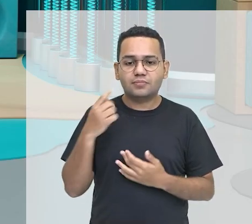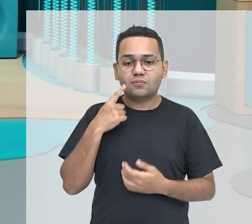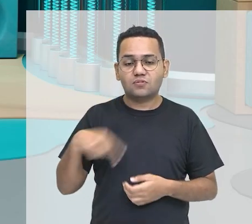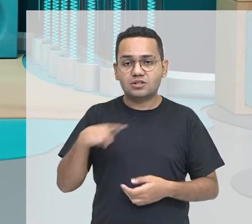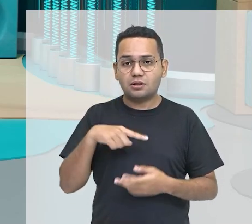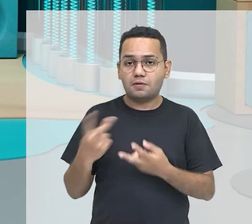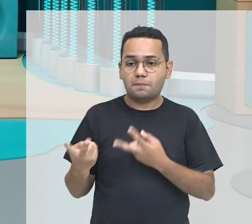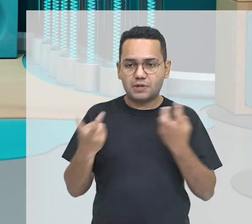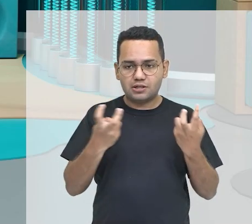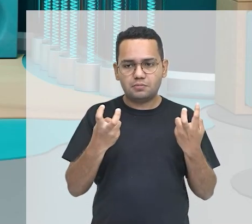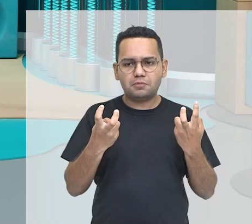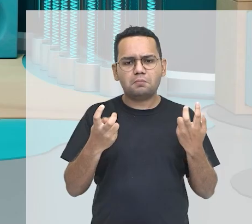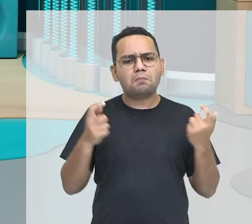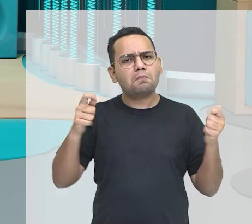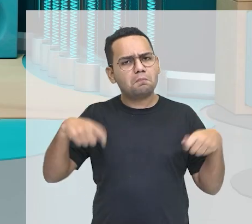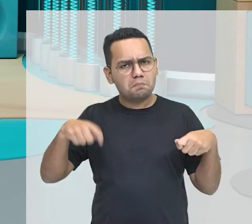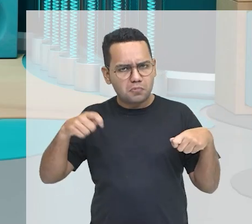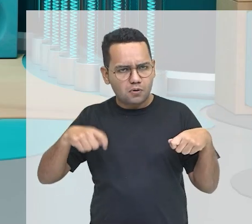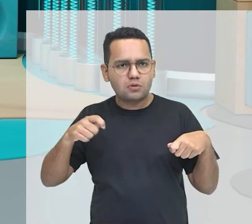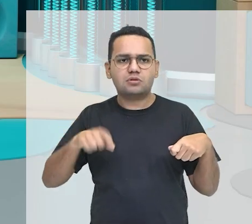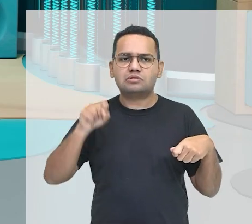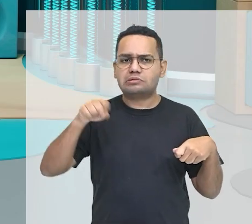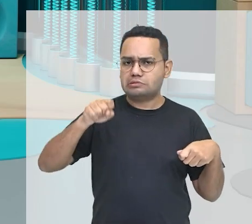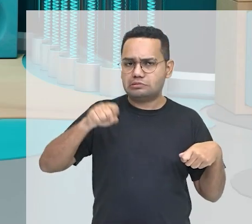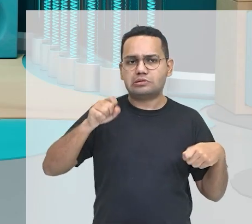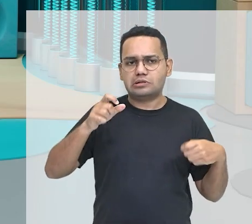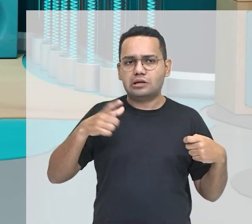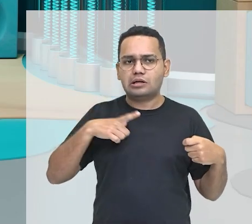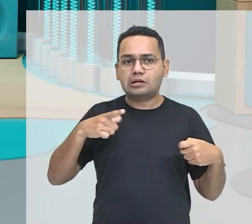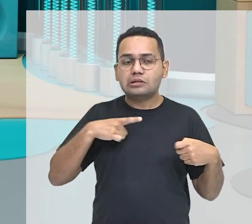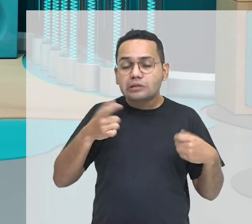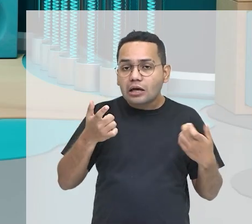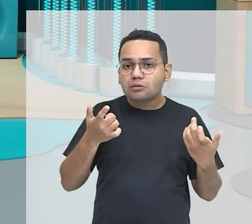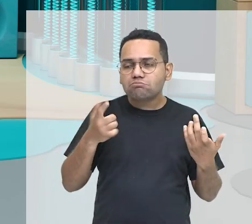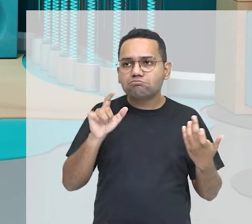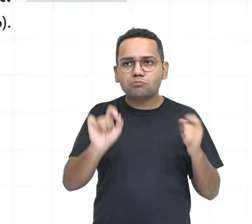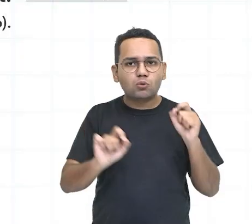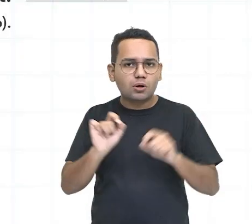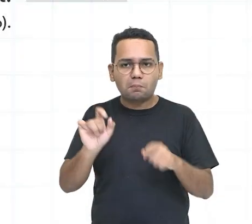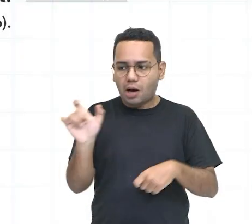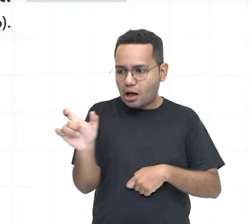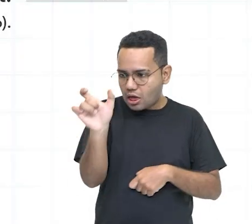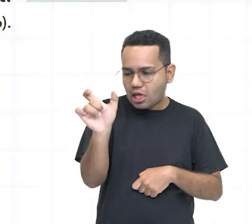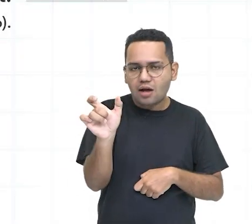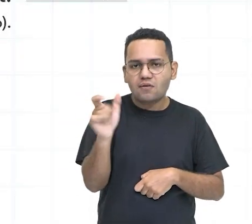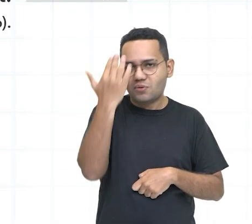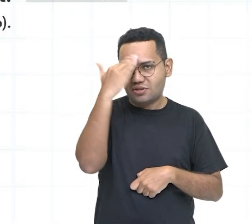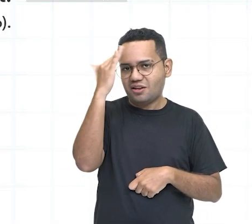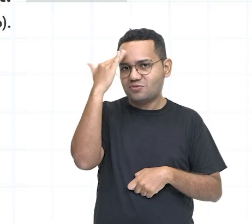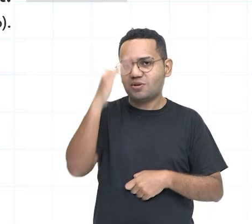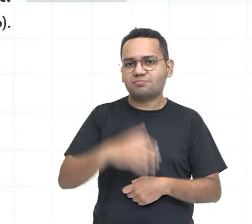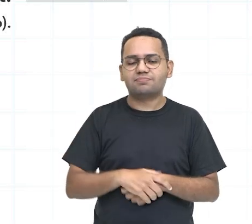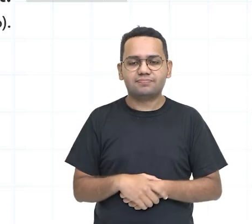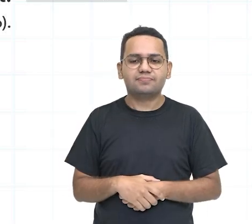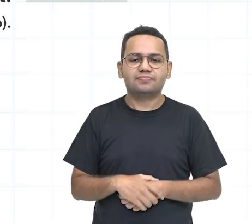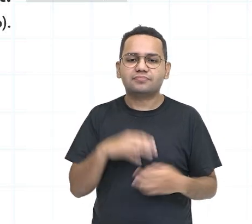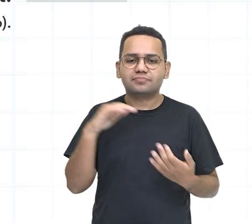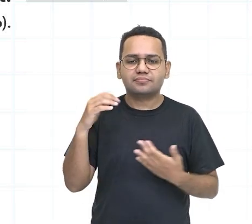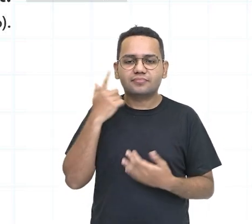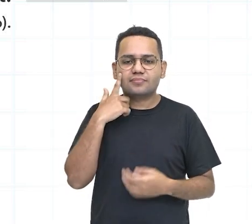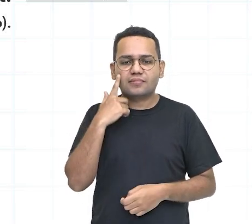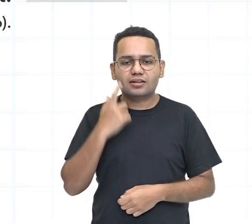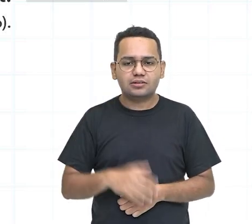gente consegue desvendar as palavras aí dos textos. Vamos ver mais um texto. Então, olha só, esse é o